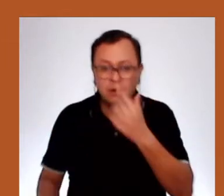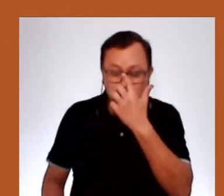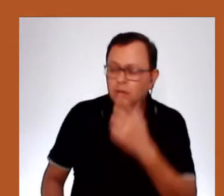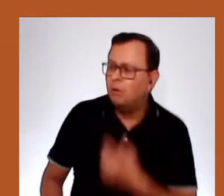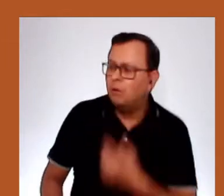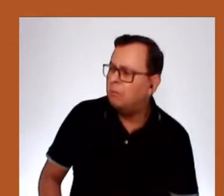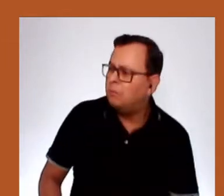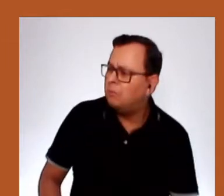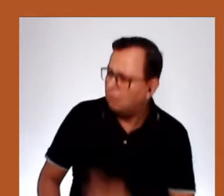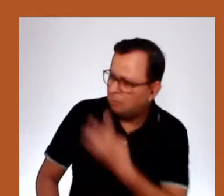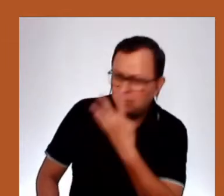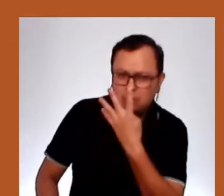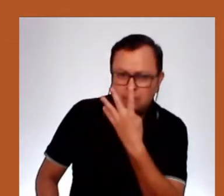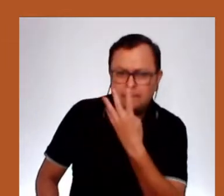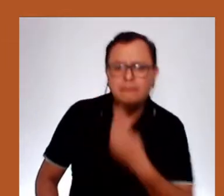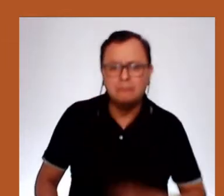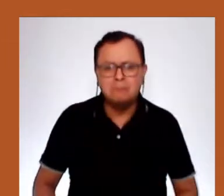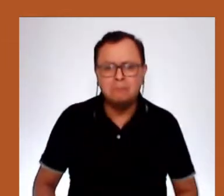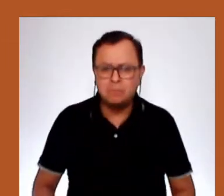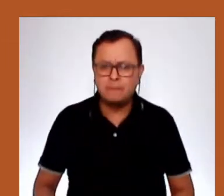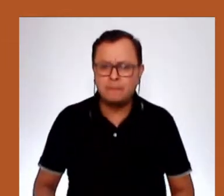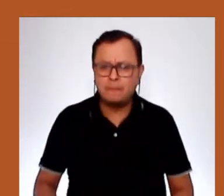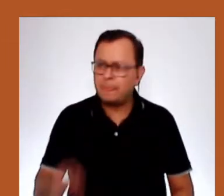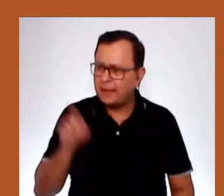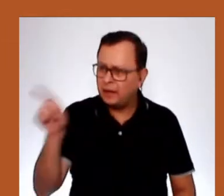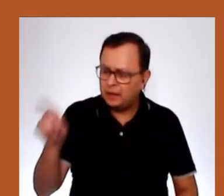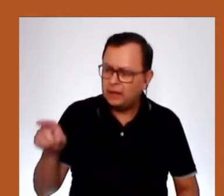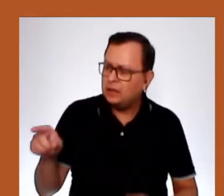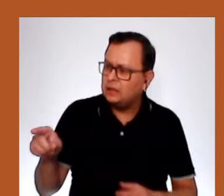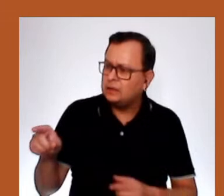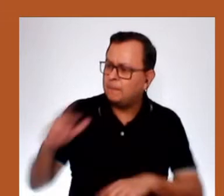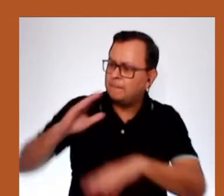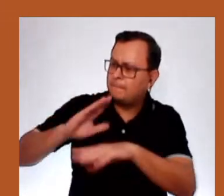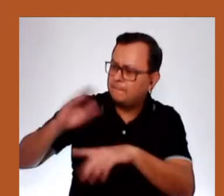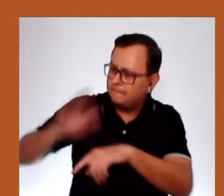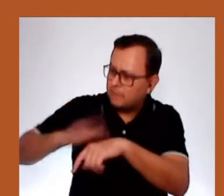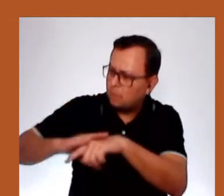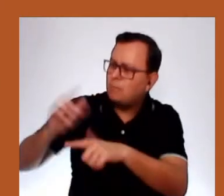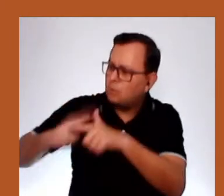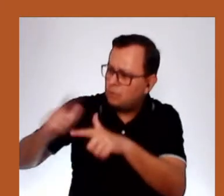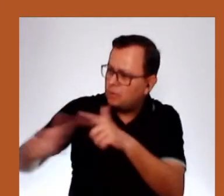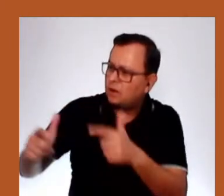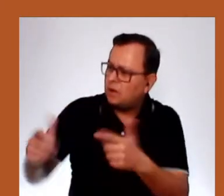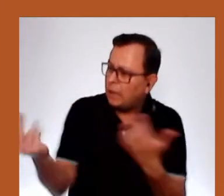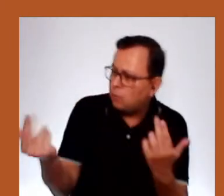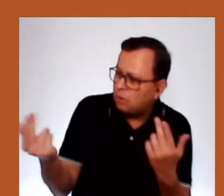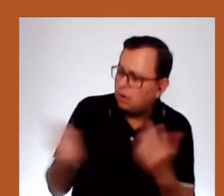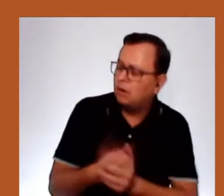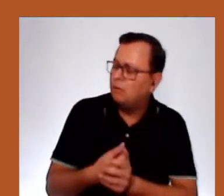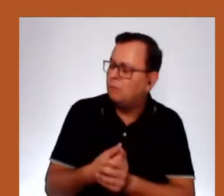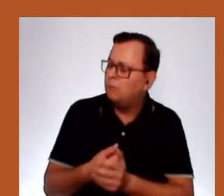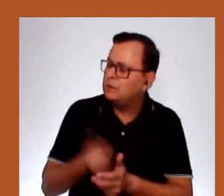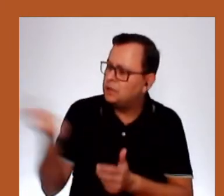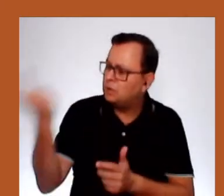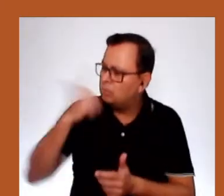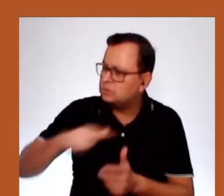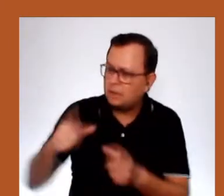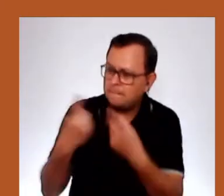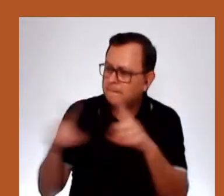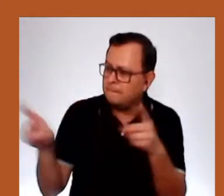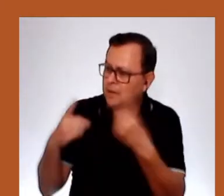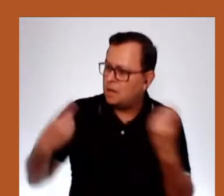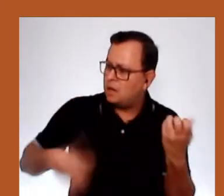tem um efeito terapêutico que a gente está falando, né? Então, e isso está no documentário, né?